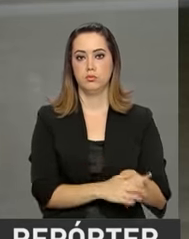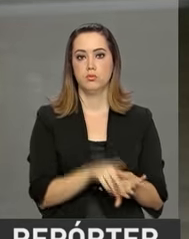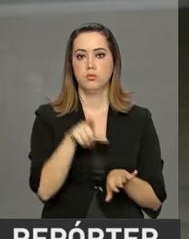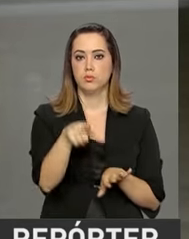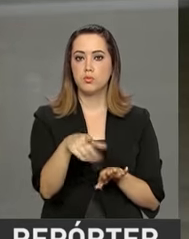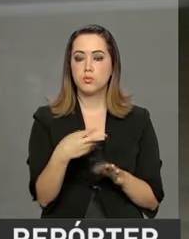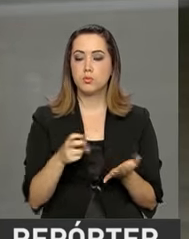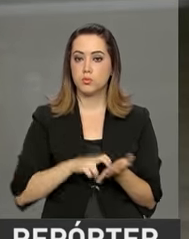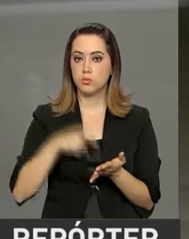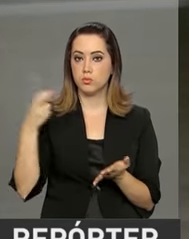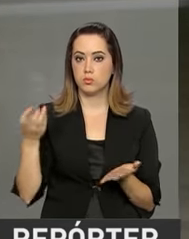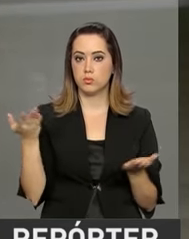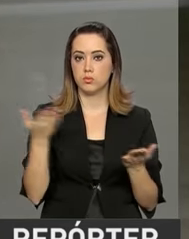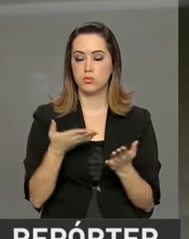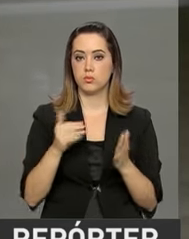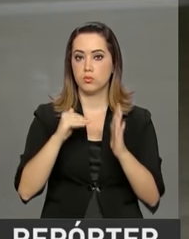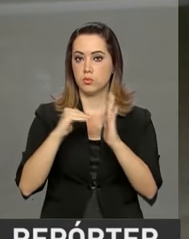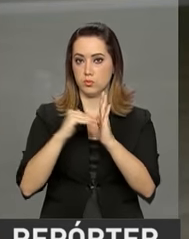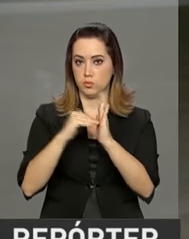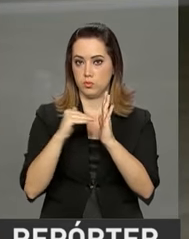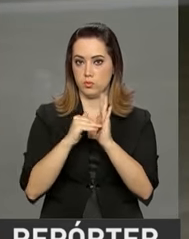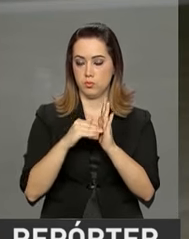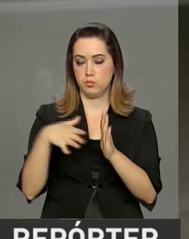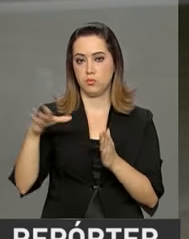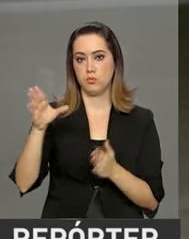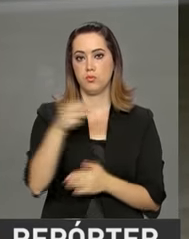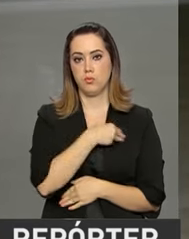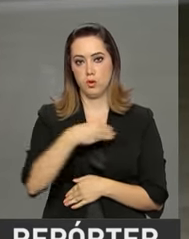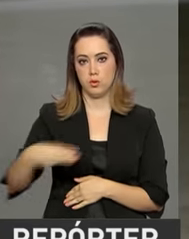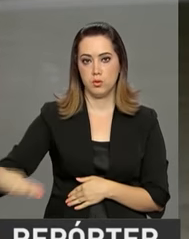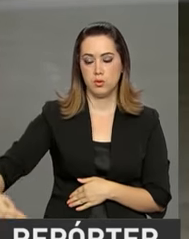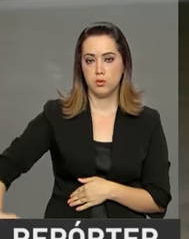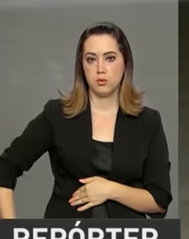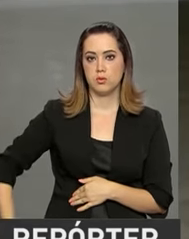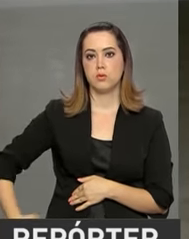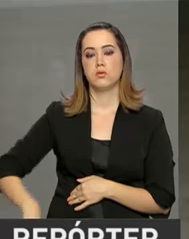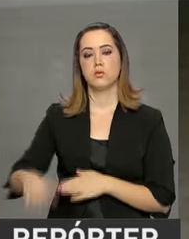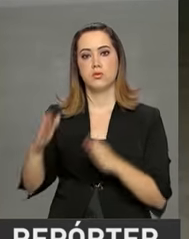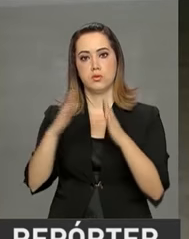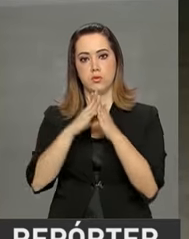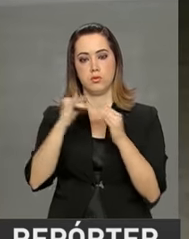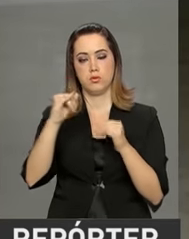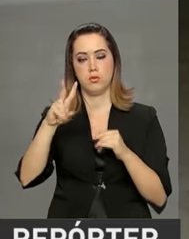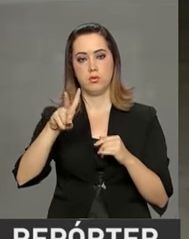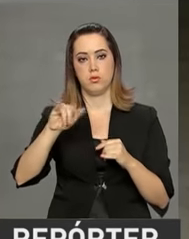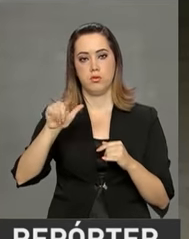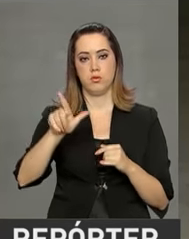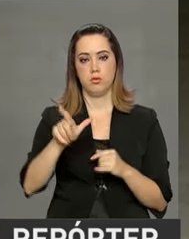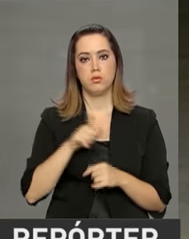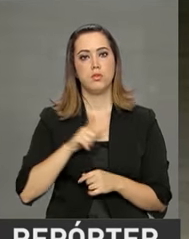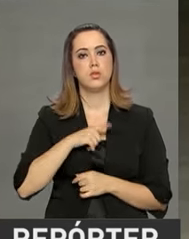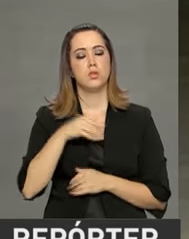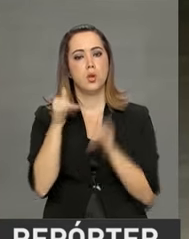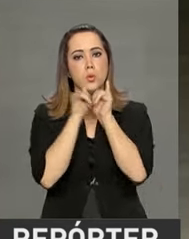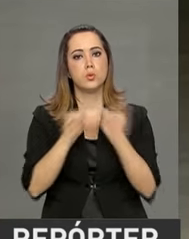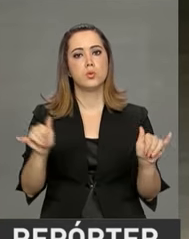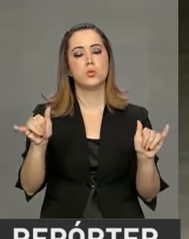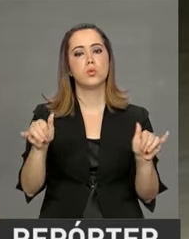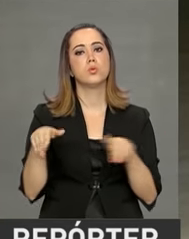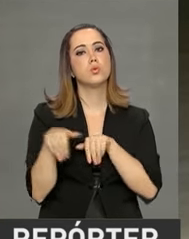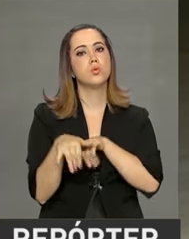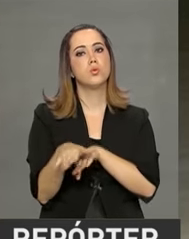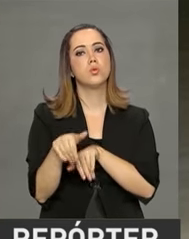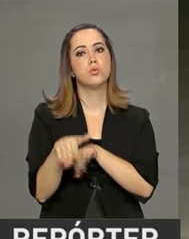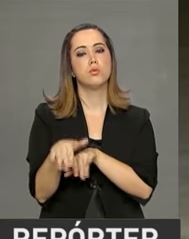fim da manhã, no Senado Federal, o ministro-chefe da Casa Civil, Eliseu Padilha, anunciou que em setembro o presidente em